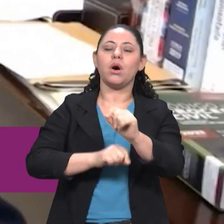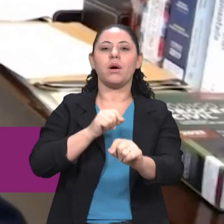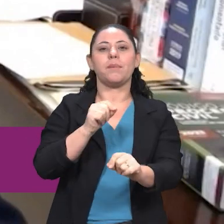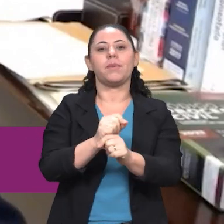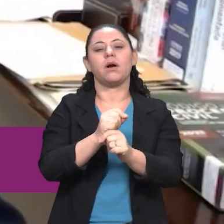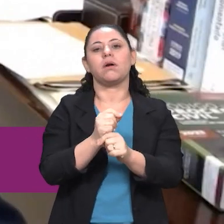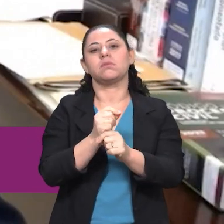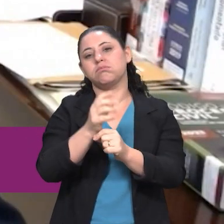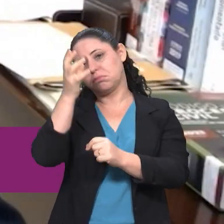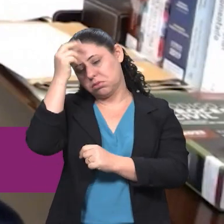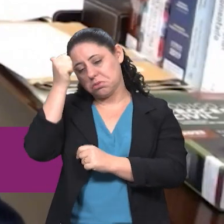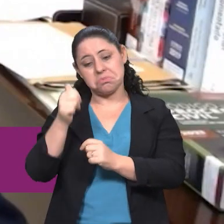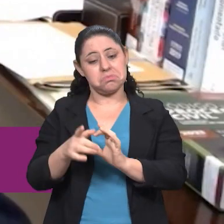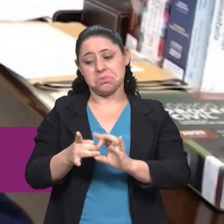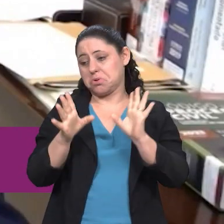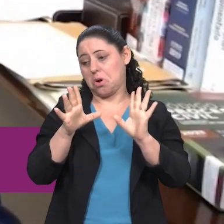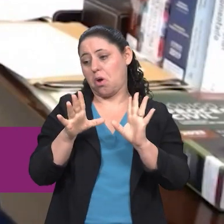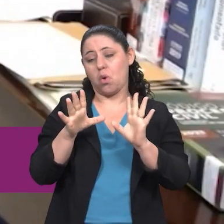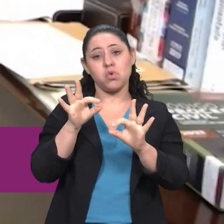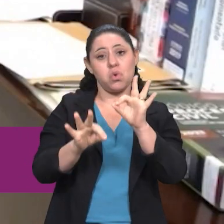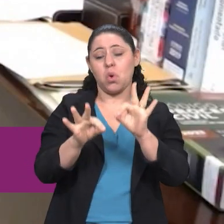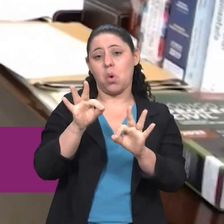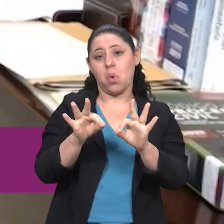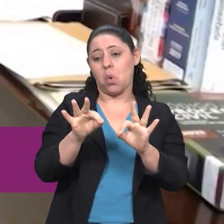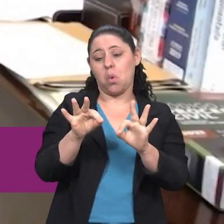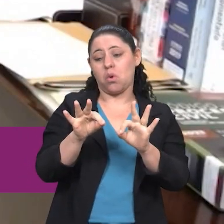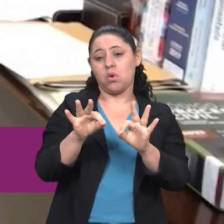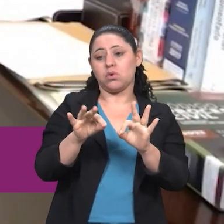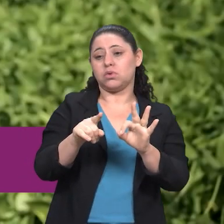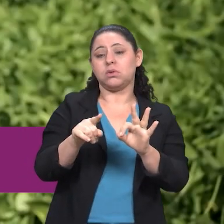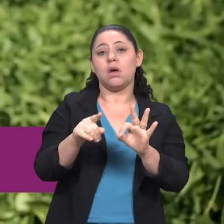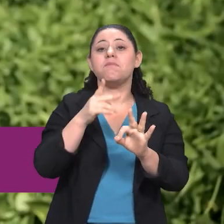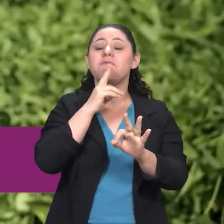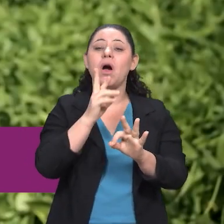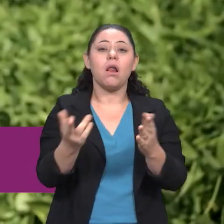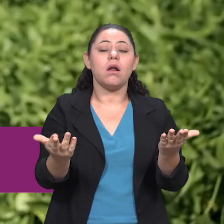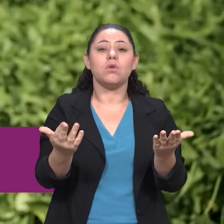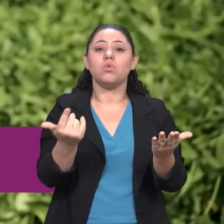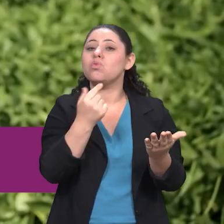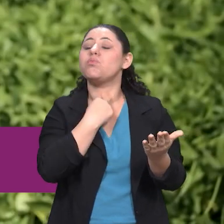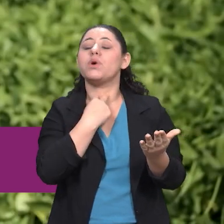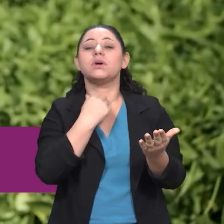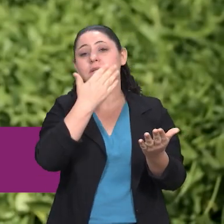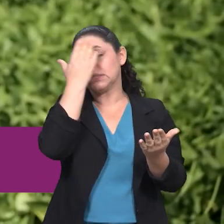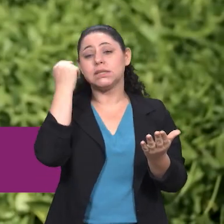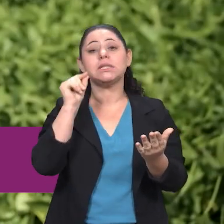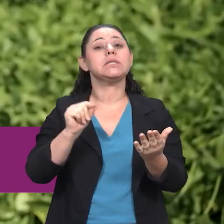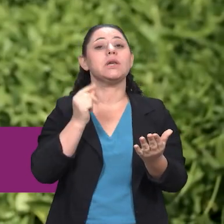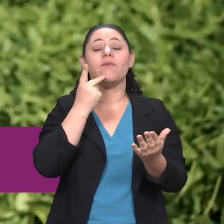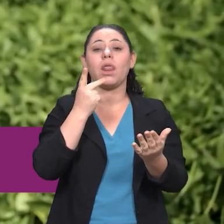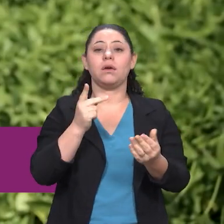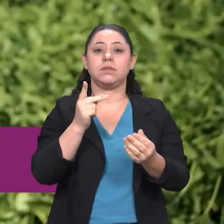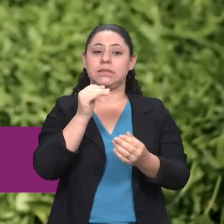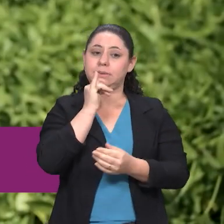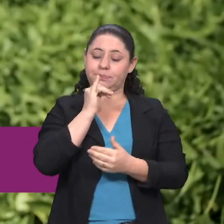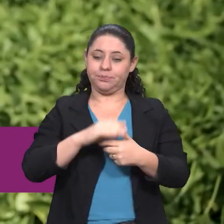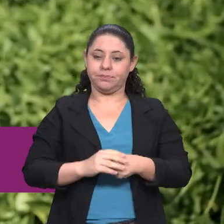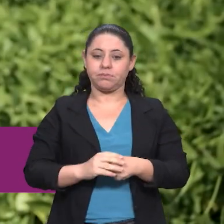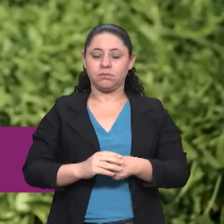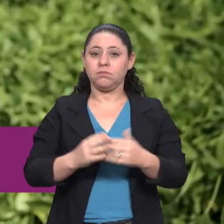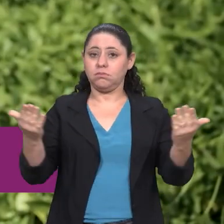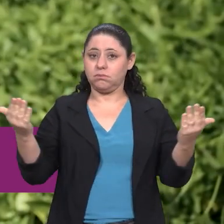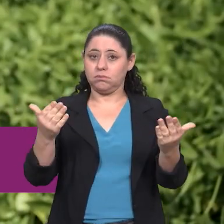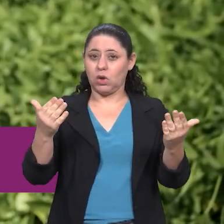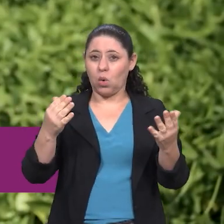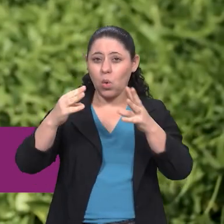de subjetividade e, consequentemente, de insegurança jurídica. Porque nós não podemos esquecer que estas áreas